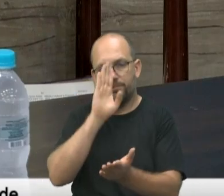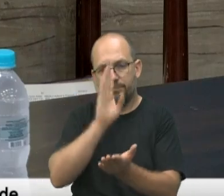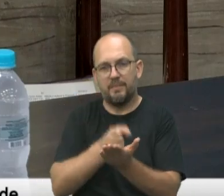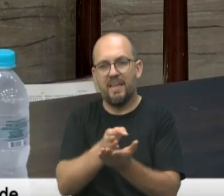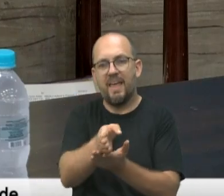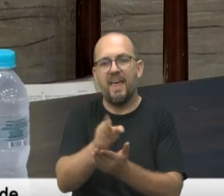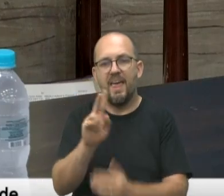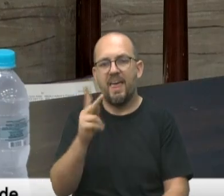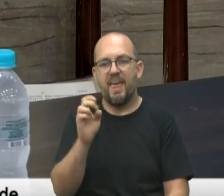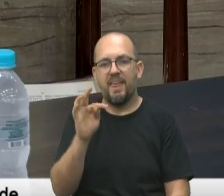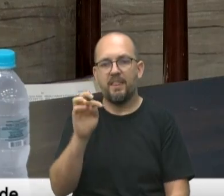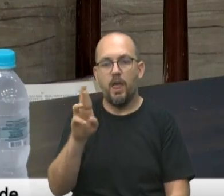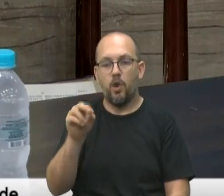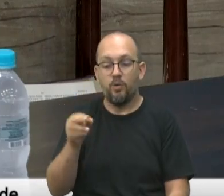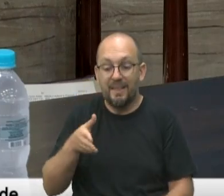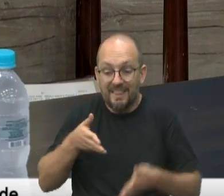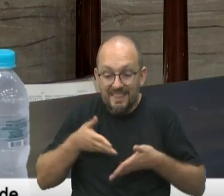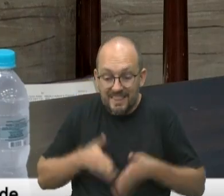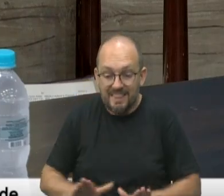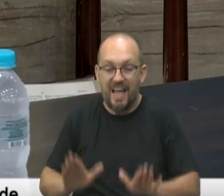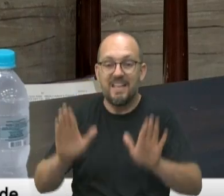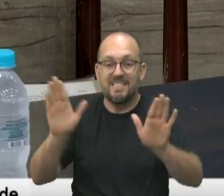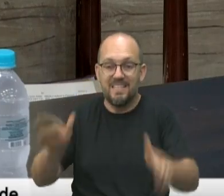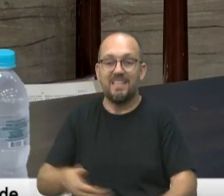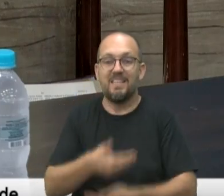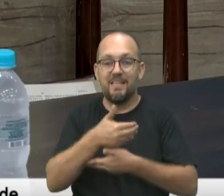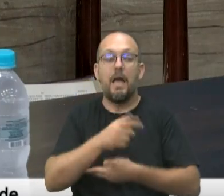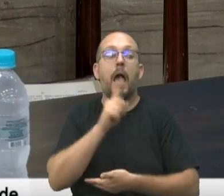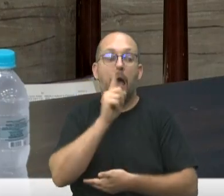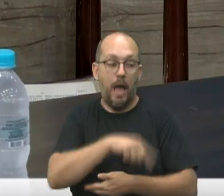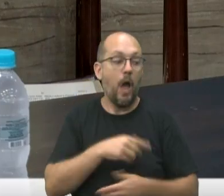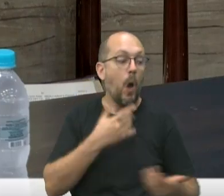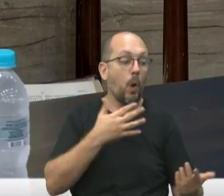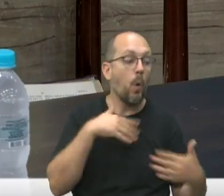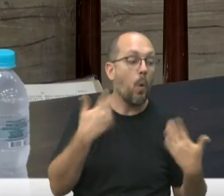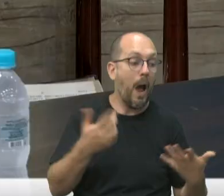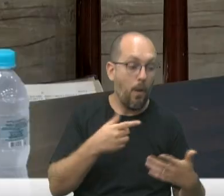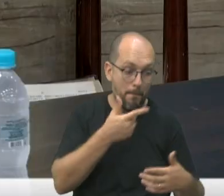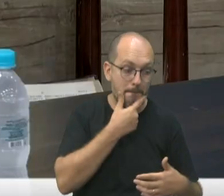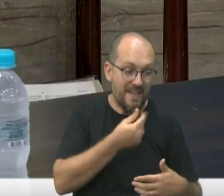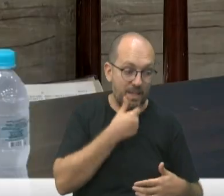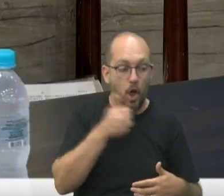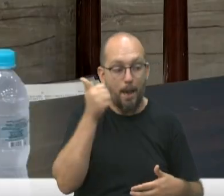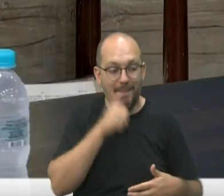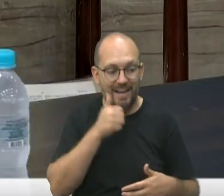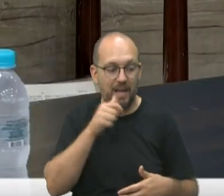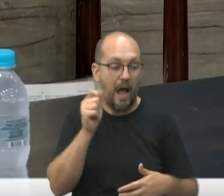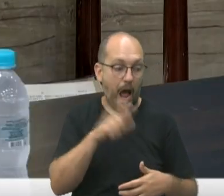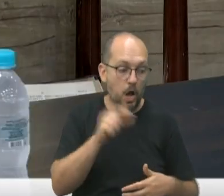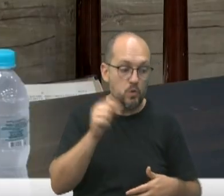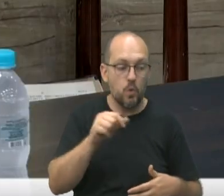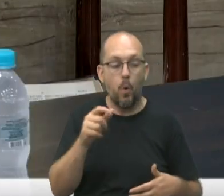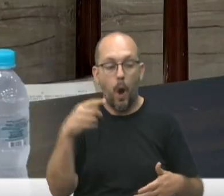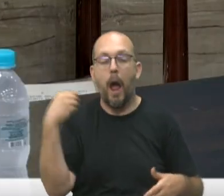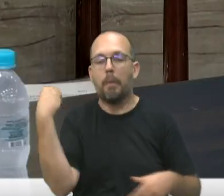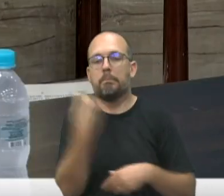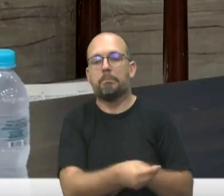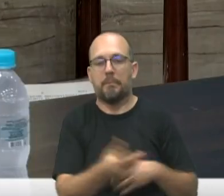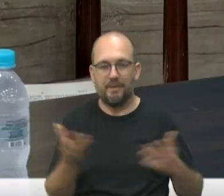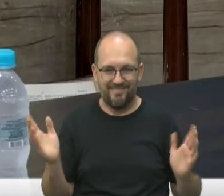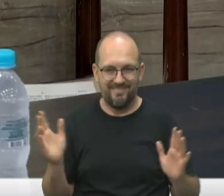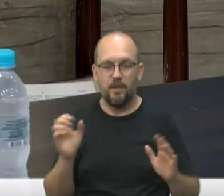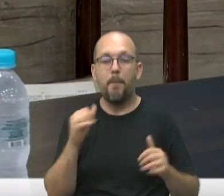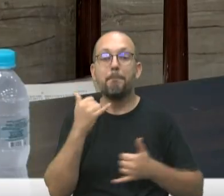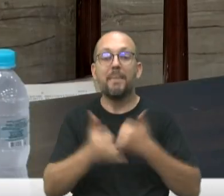você desde o segundo que você nasce. Você recebe uma roupa com uma cor e brinquedo de uma cor, e se você destoa